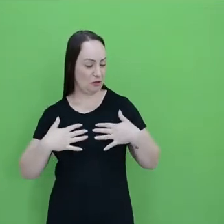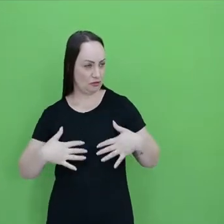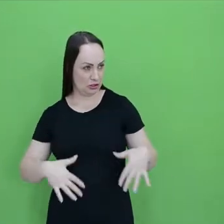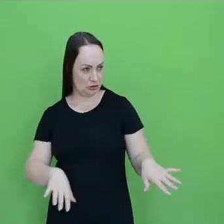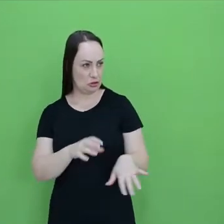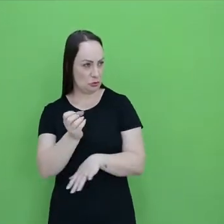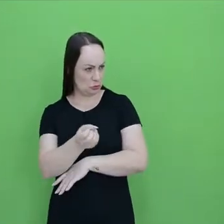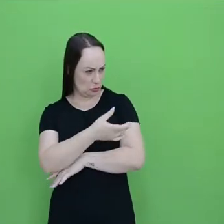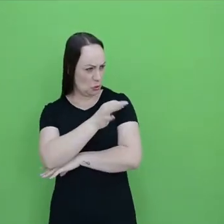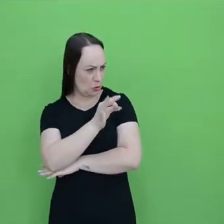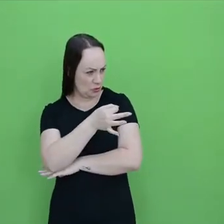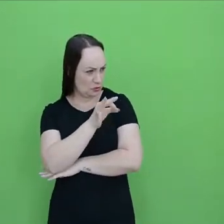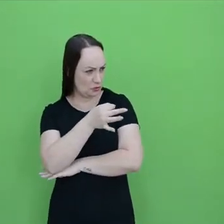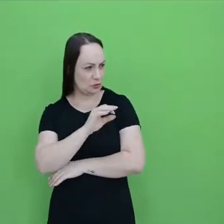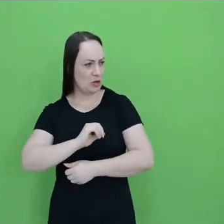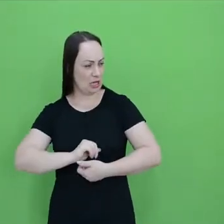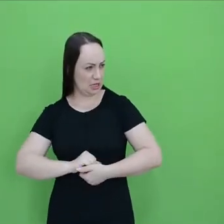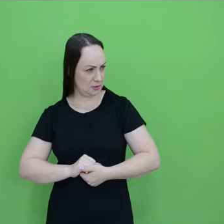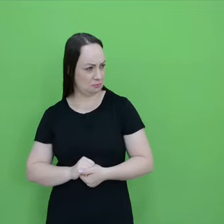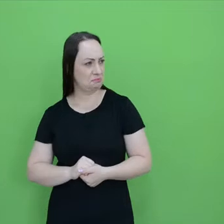Vestido novo, é?